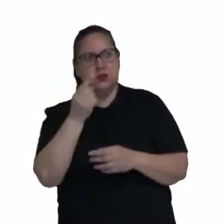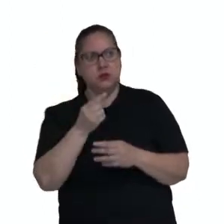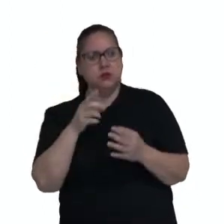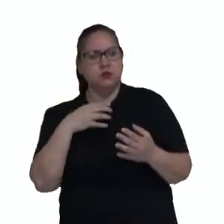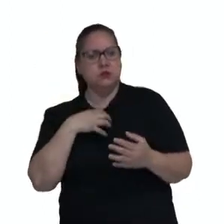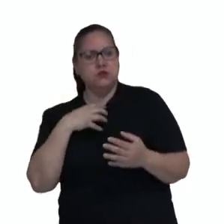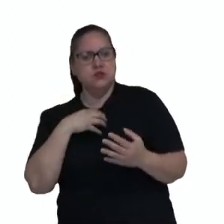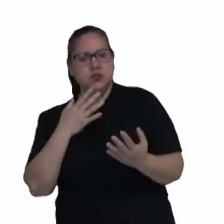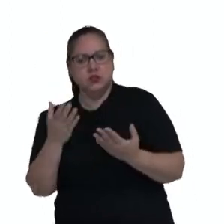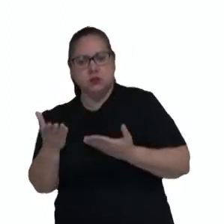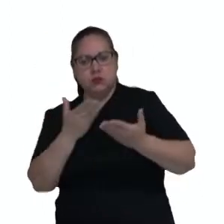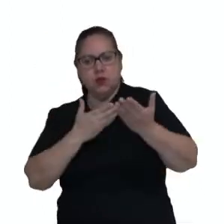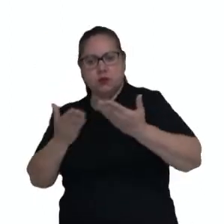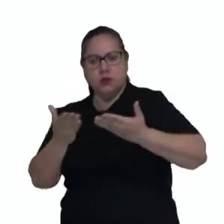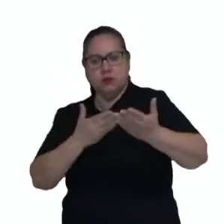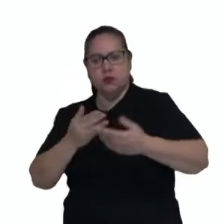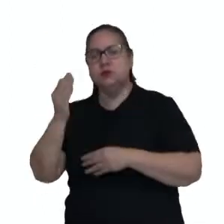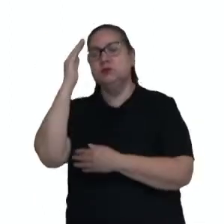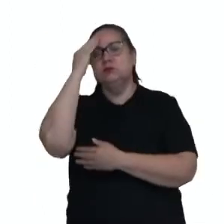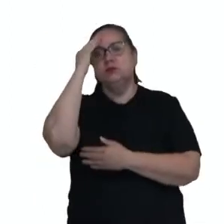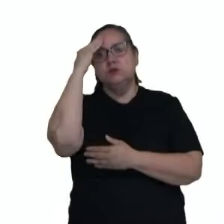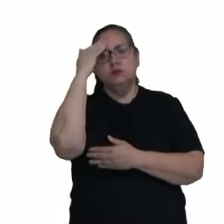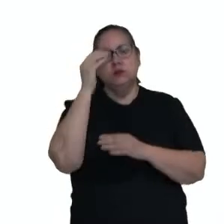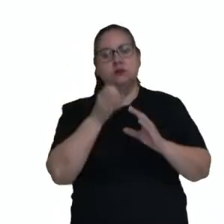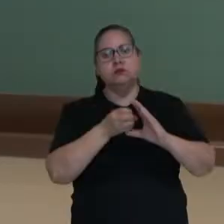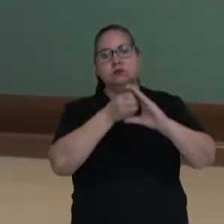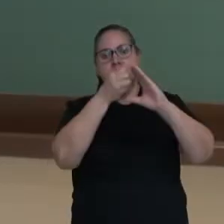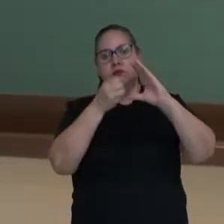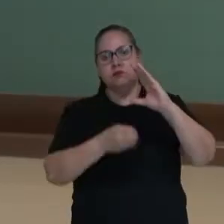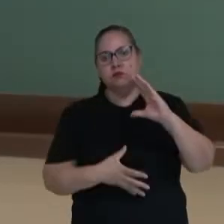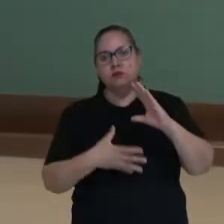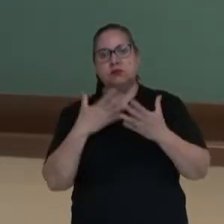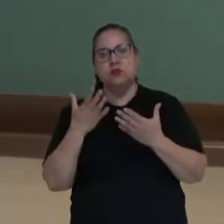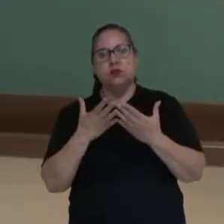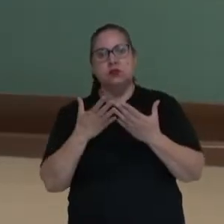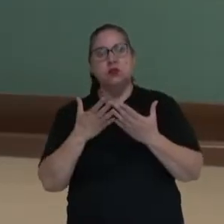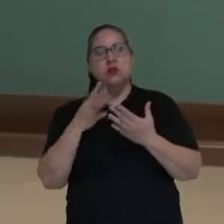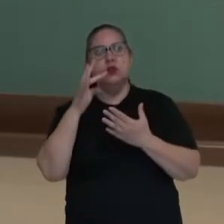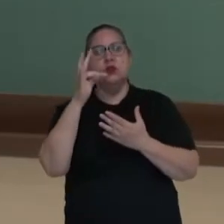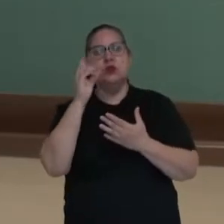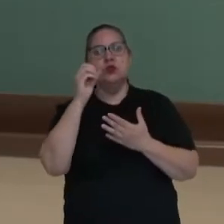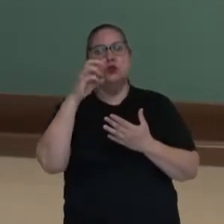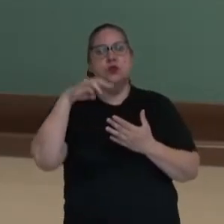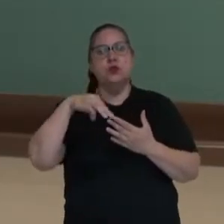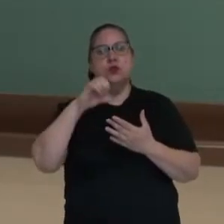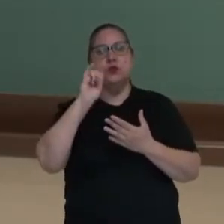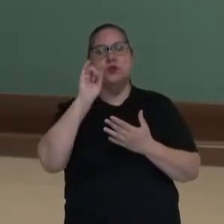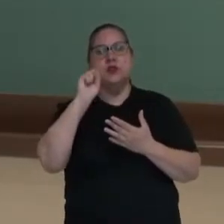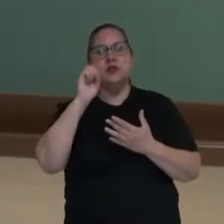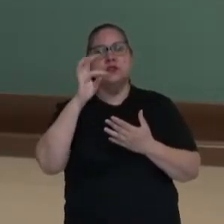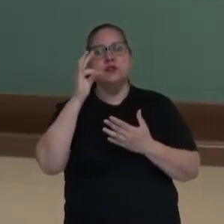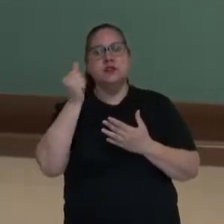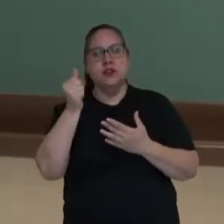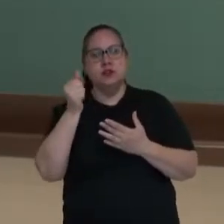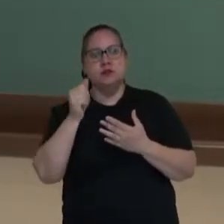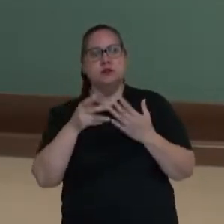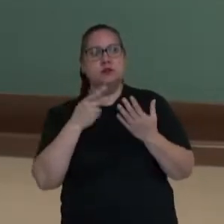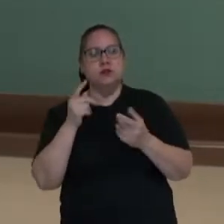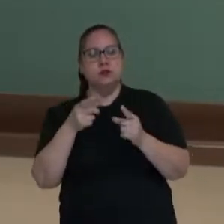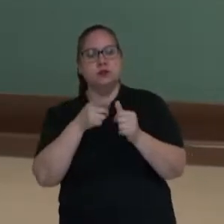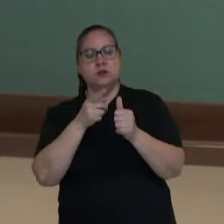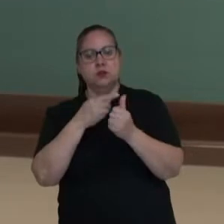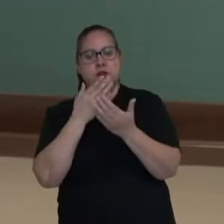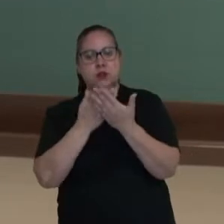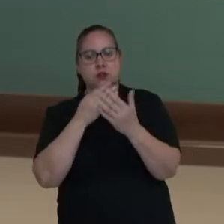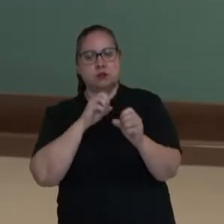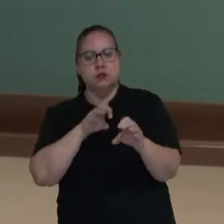método de debate e compreender as características da disputátil tomista. Primeiro, muitas das nossas aulas